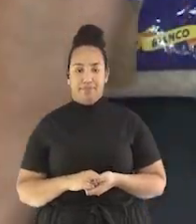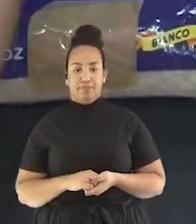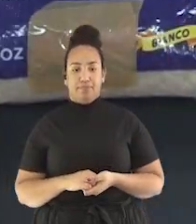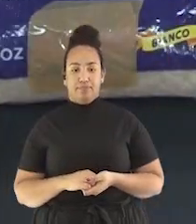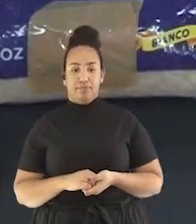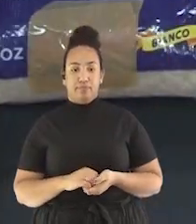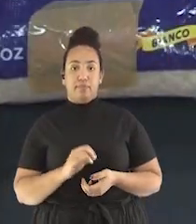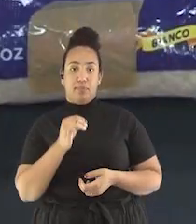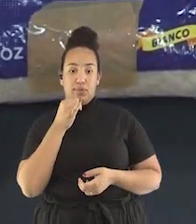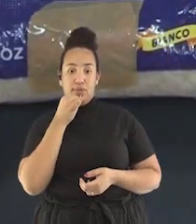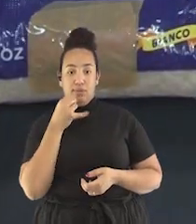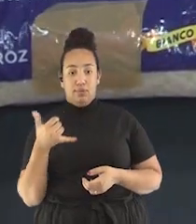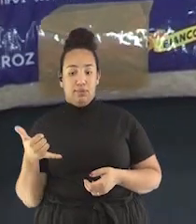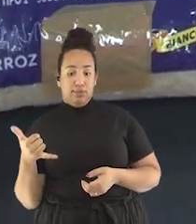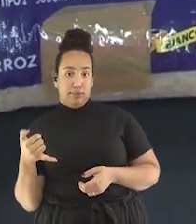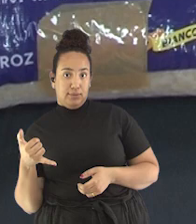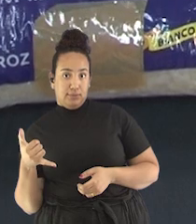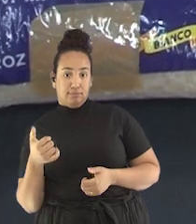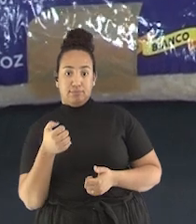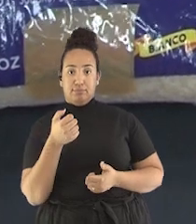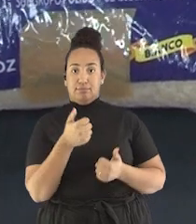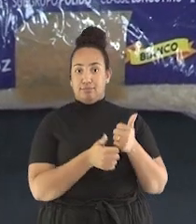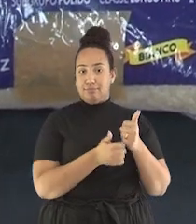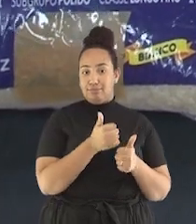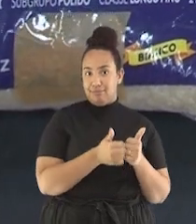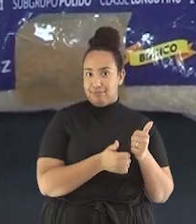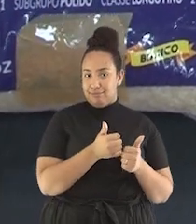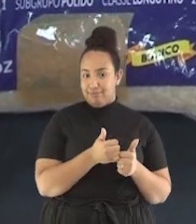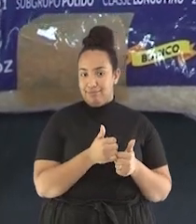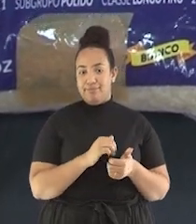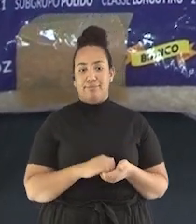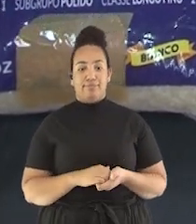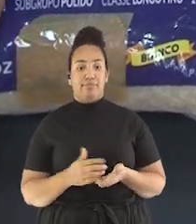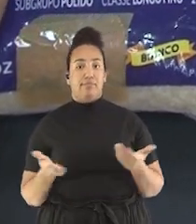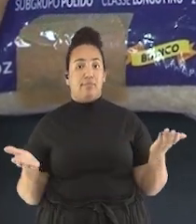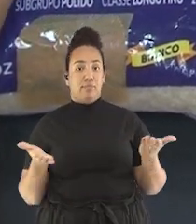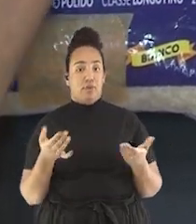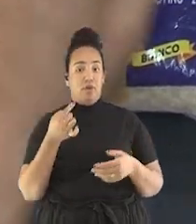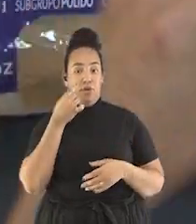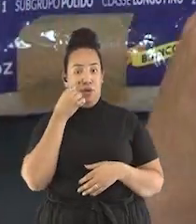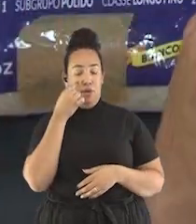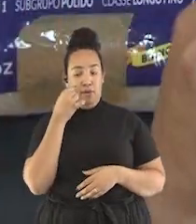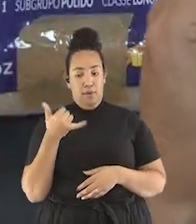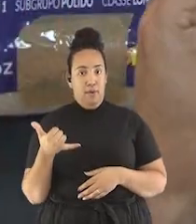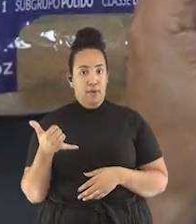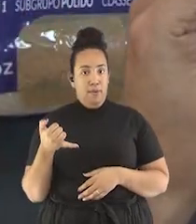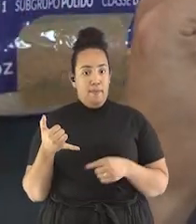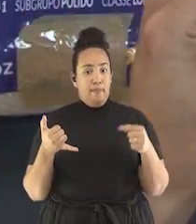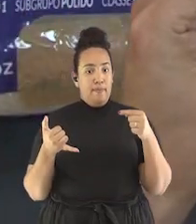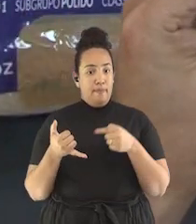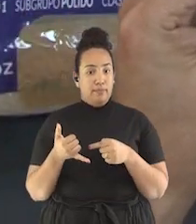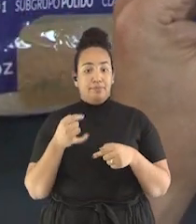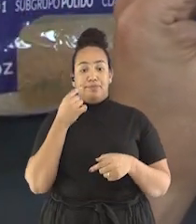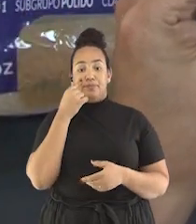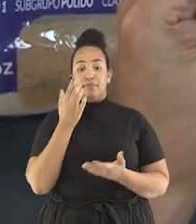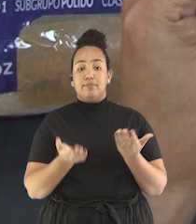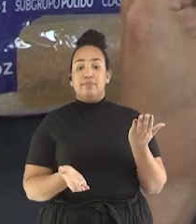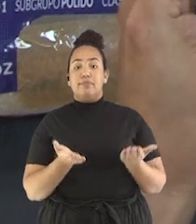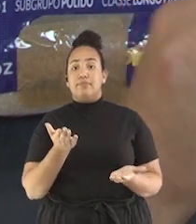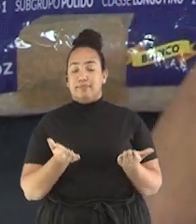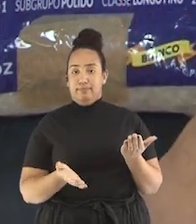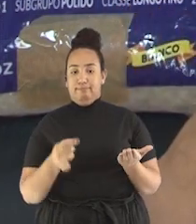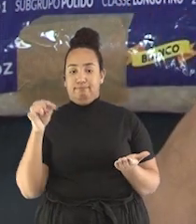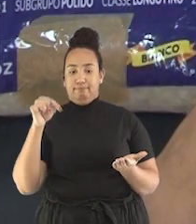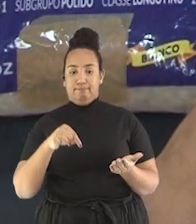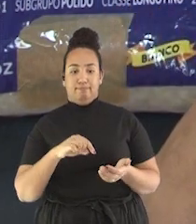por exemplo, essa caneta e esse pacote aqui de arroz. Vamos então pegar esse objeto aqui, esse pincel, e